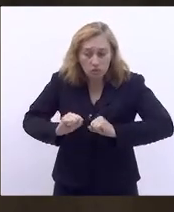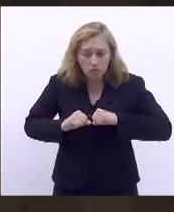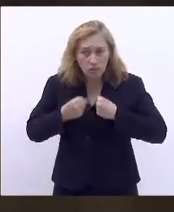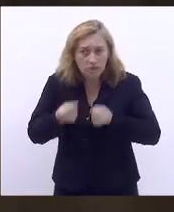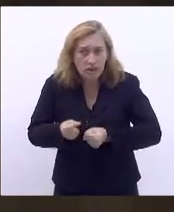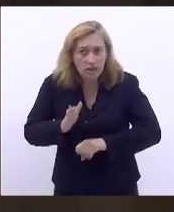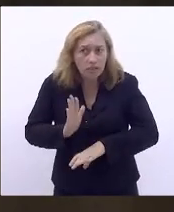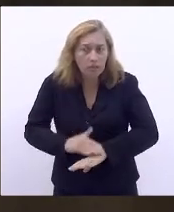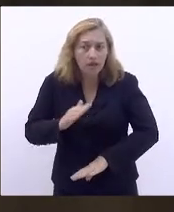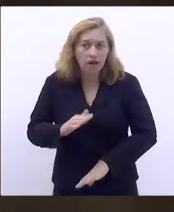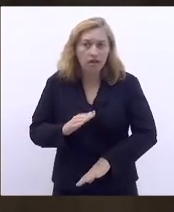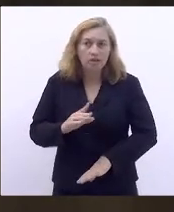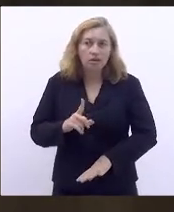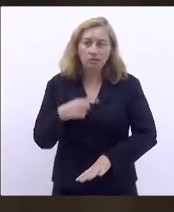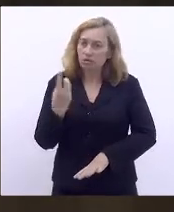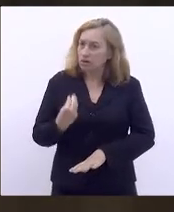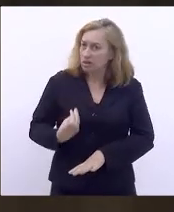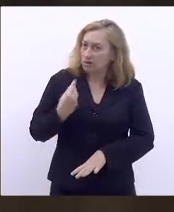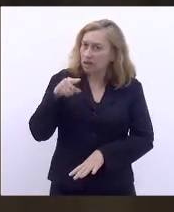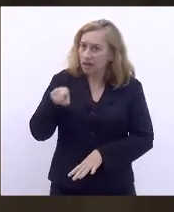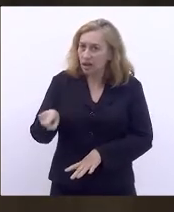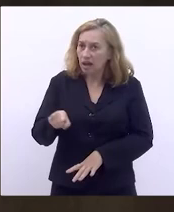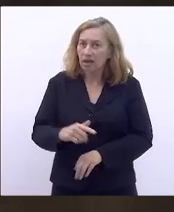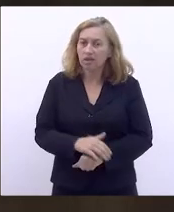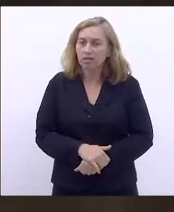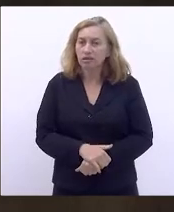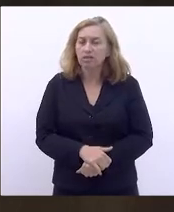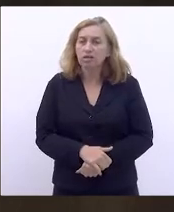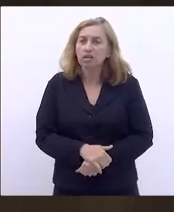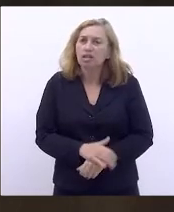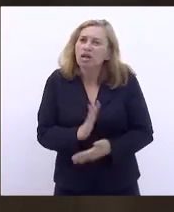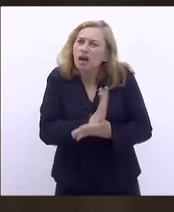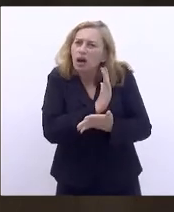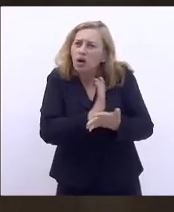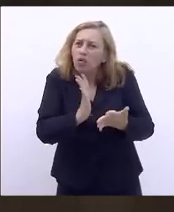mais com a nossa presença, né, e algumas